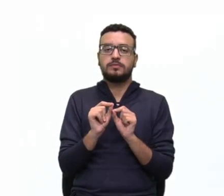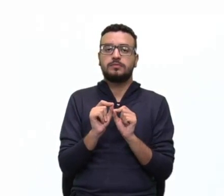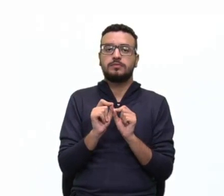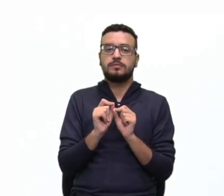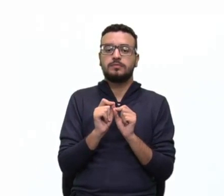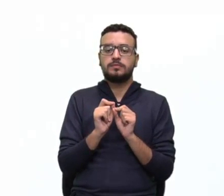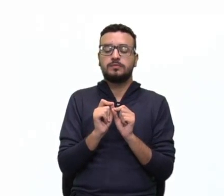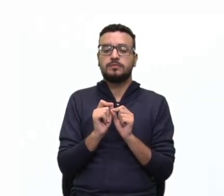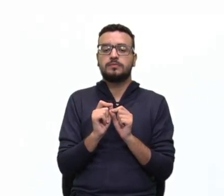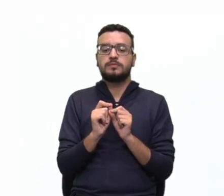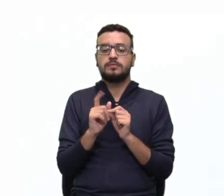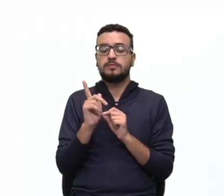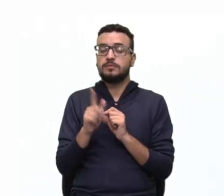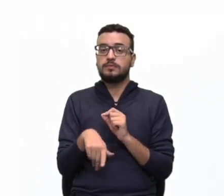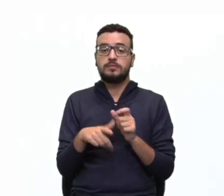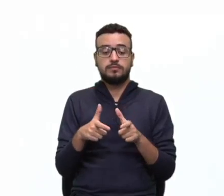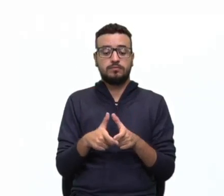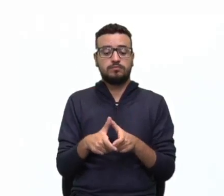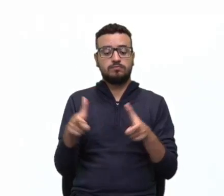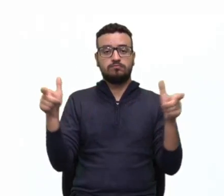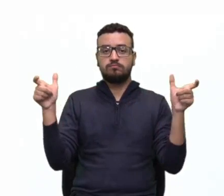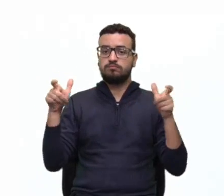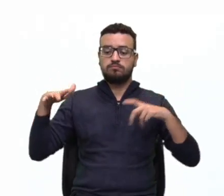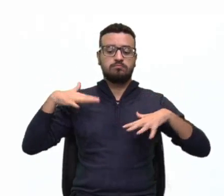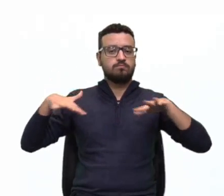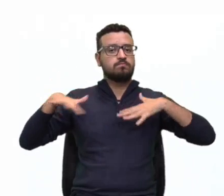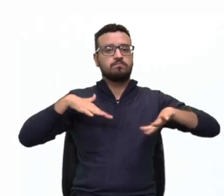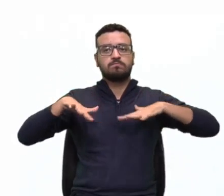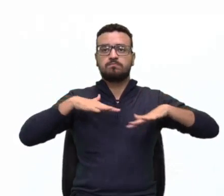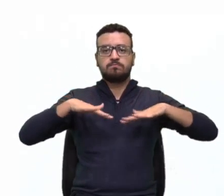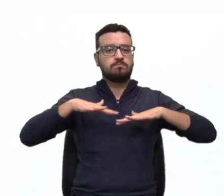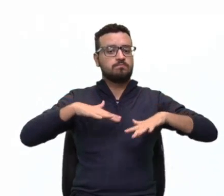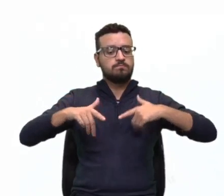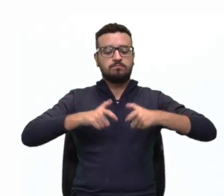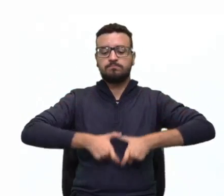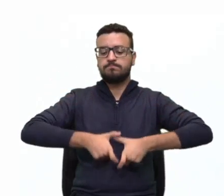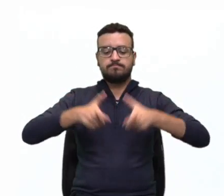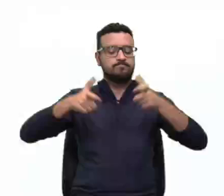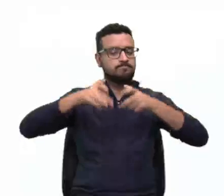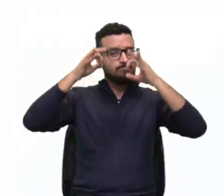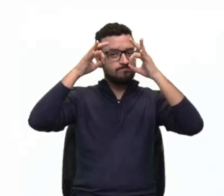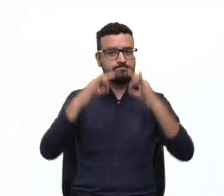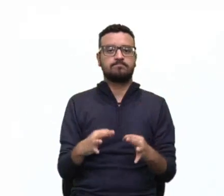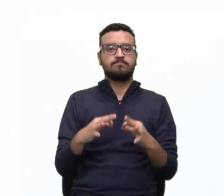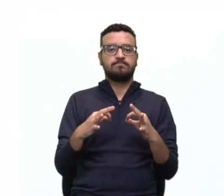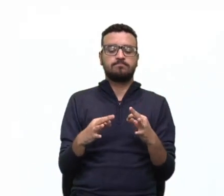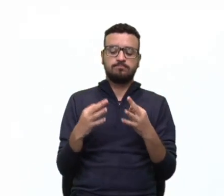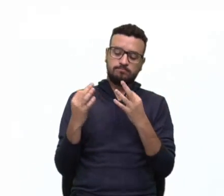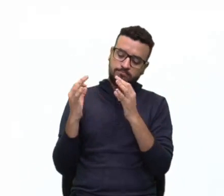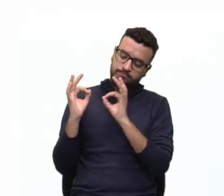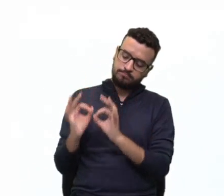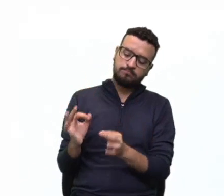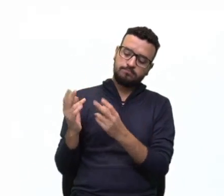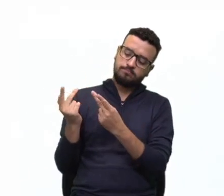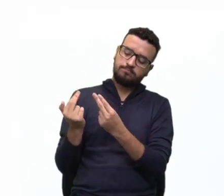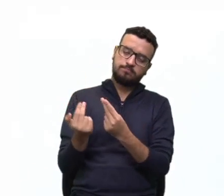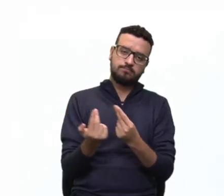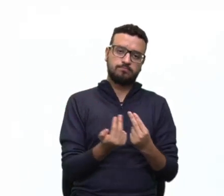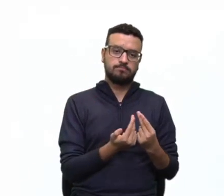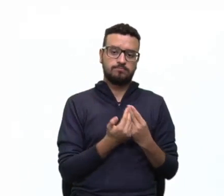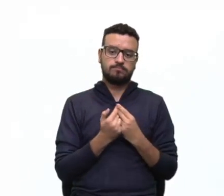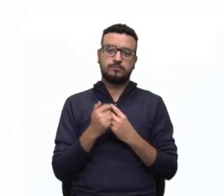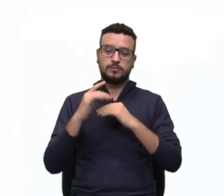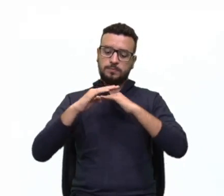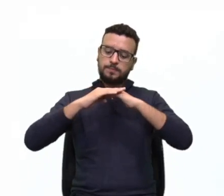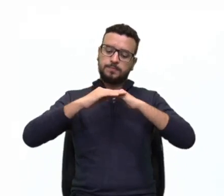proporcionar uma larga amplitude de movimento preciso, uniforme, ela vai manter a